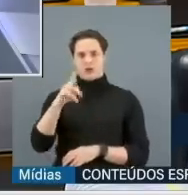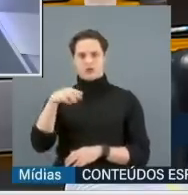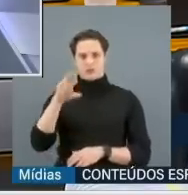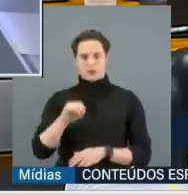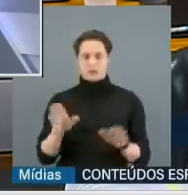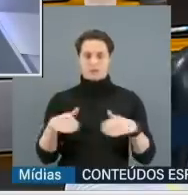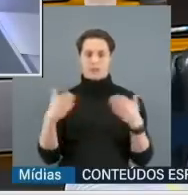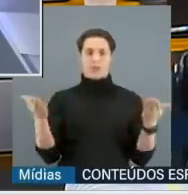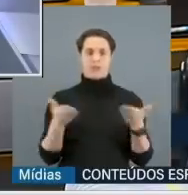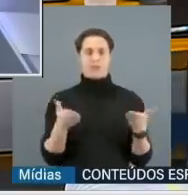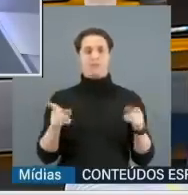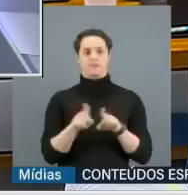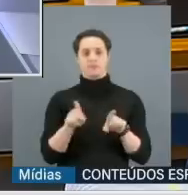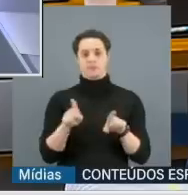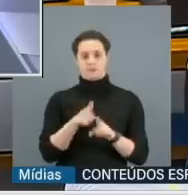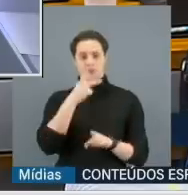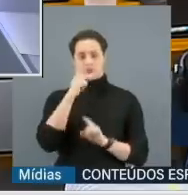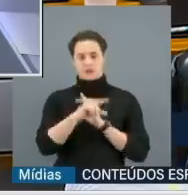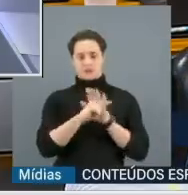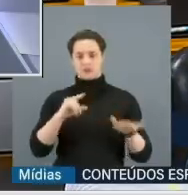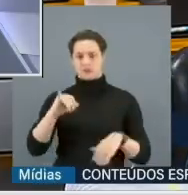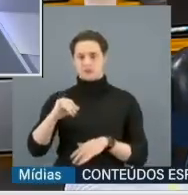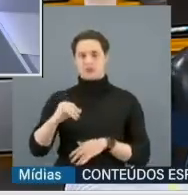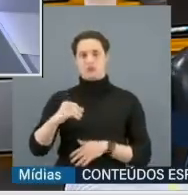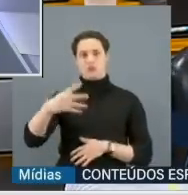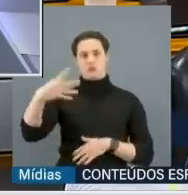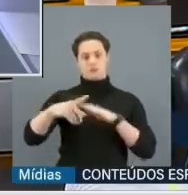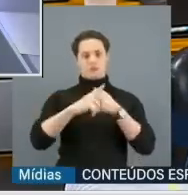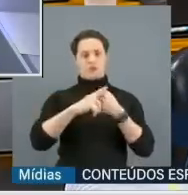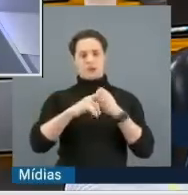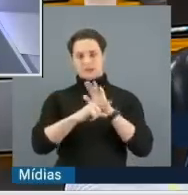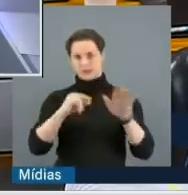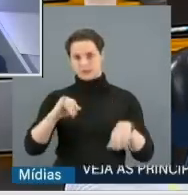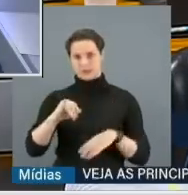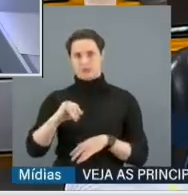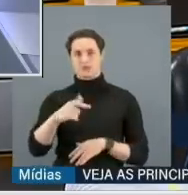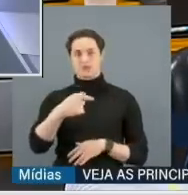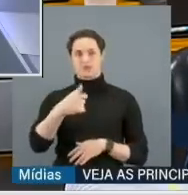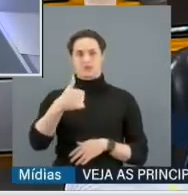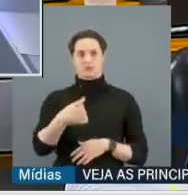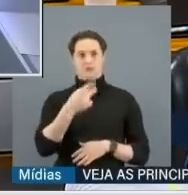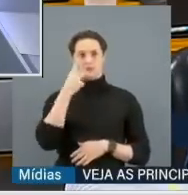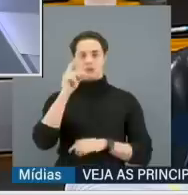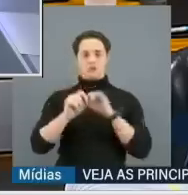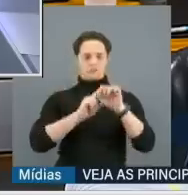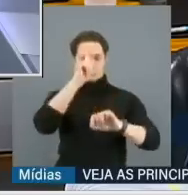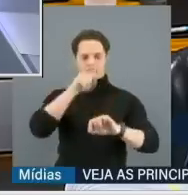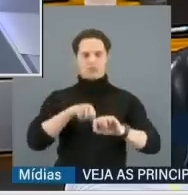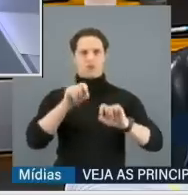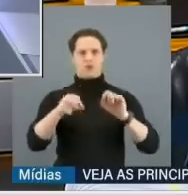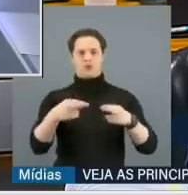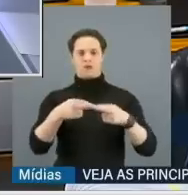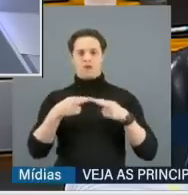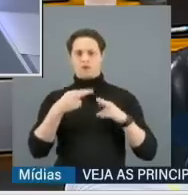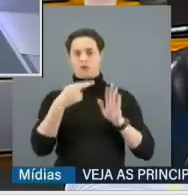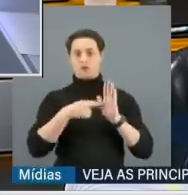Assistiu calado quando era seu dever mandar que cessasse o abuso. E